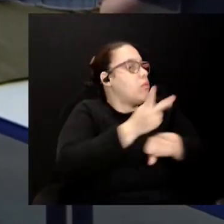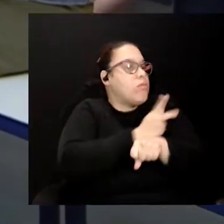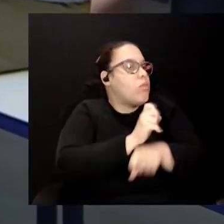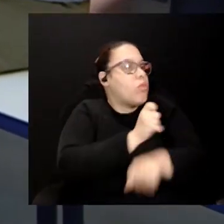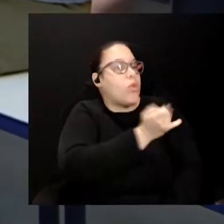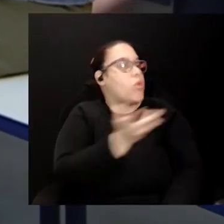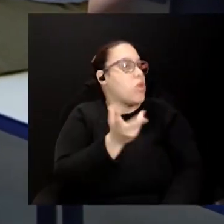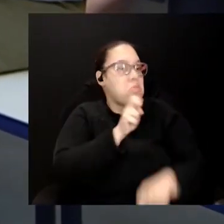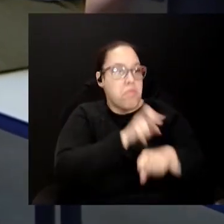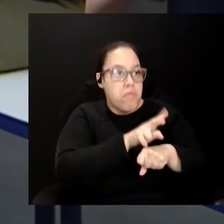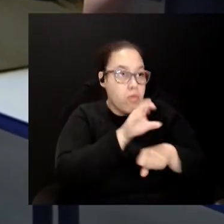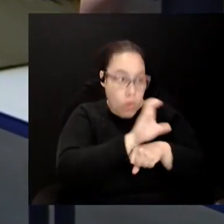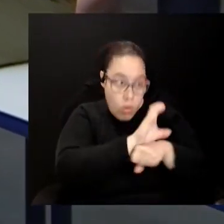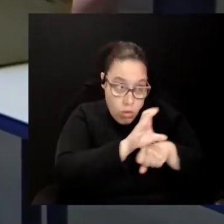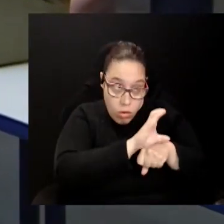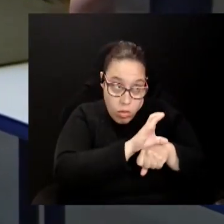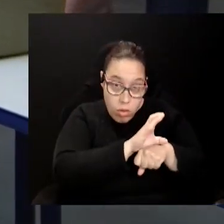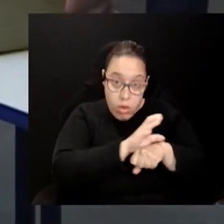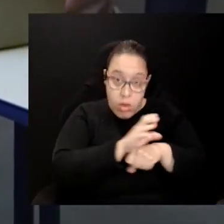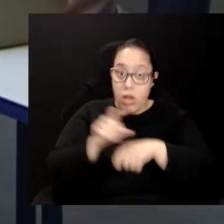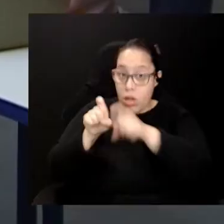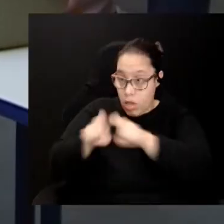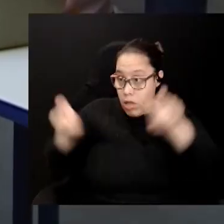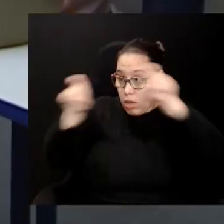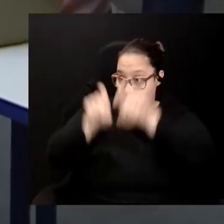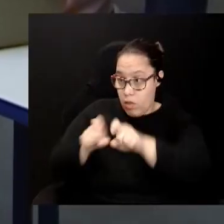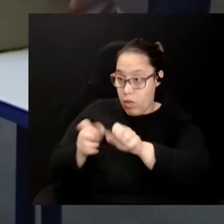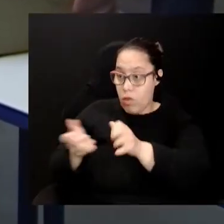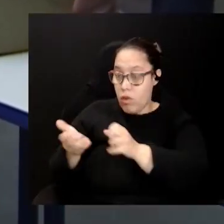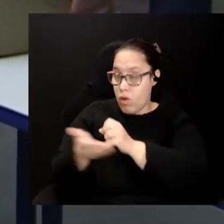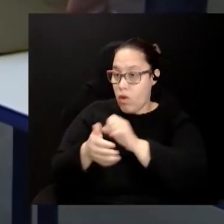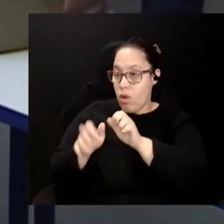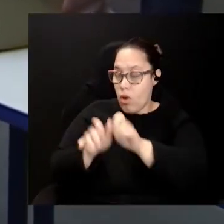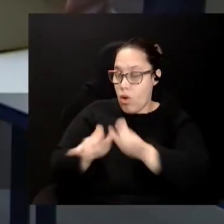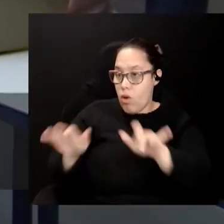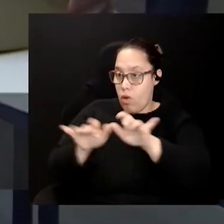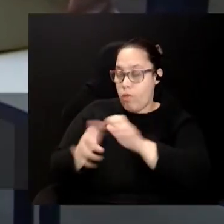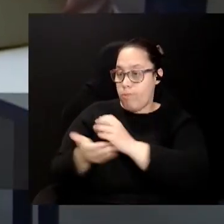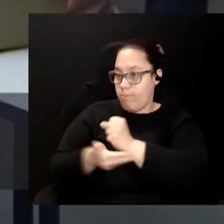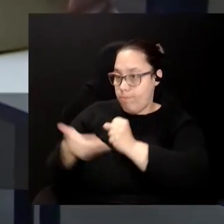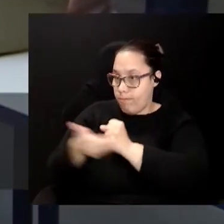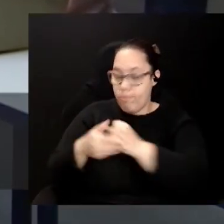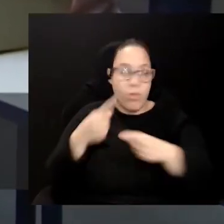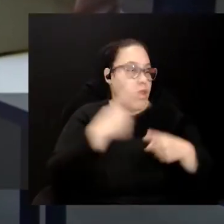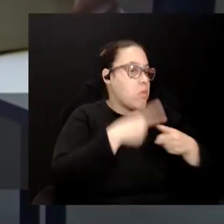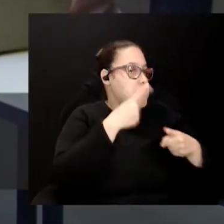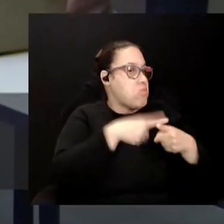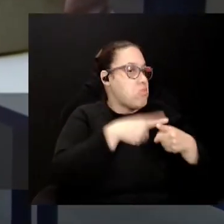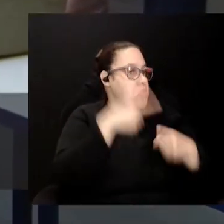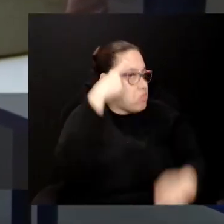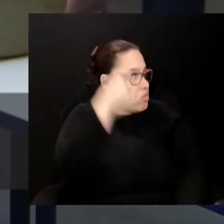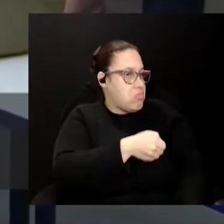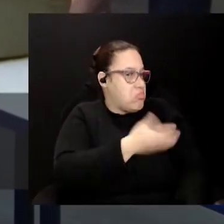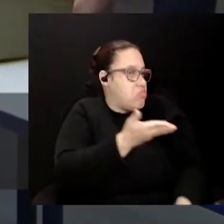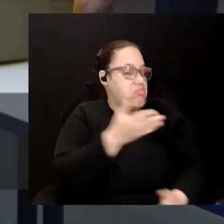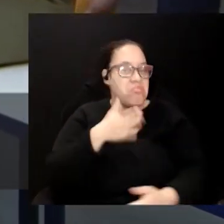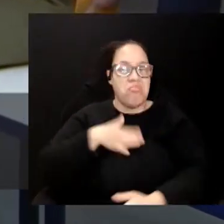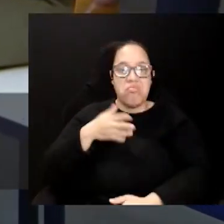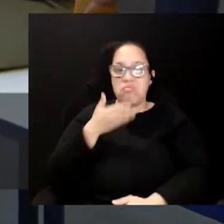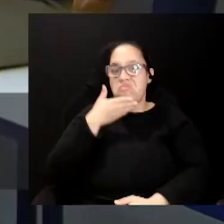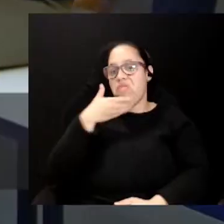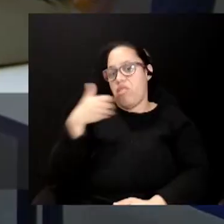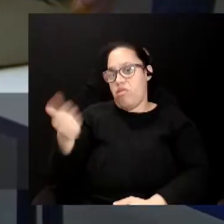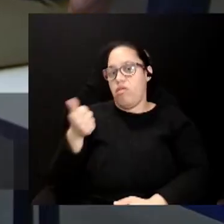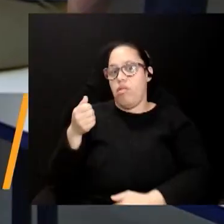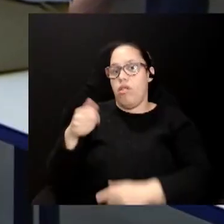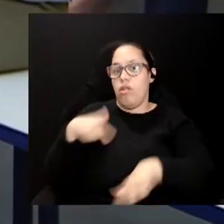curso? Informática. Por que você decidiu fazer informática? Eu acho que para mim procurar uma coisa melhor, né? Um emprego melhor,